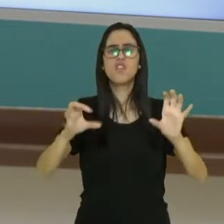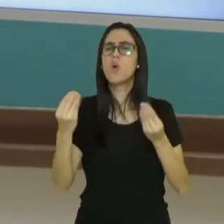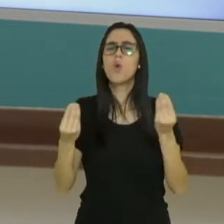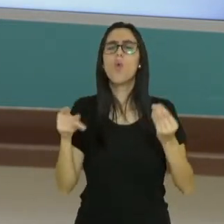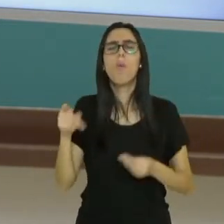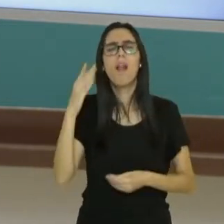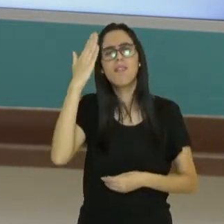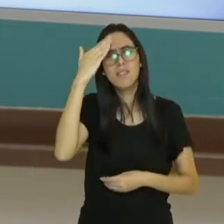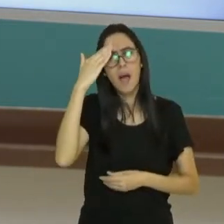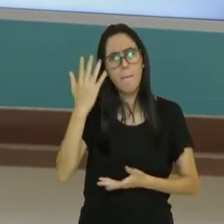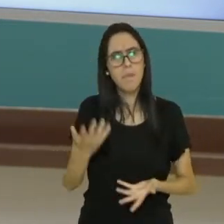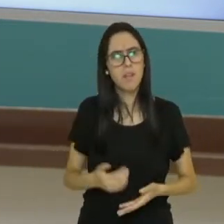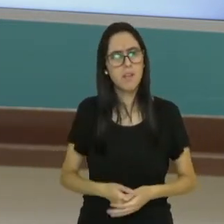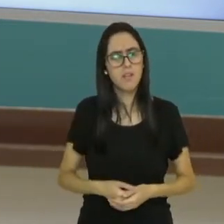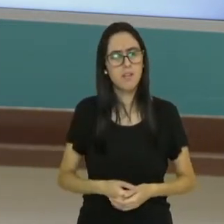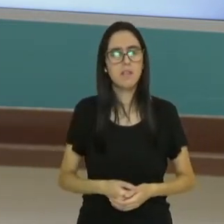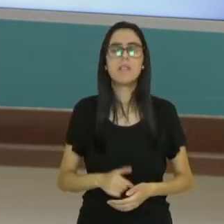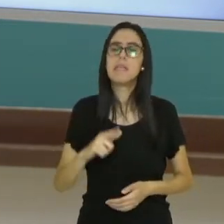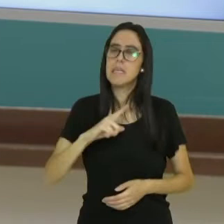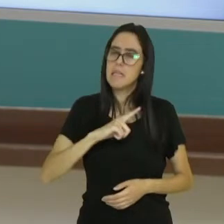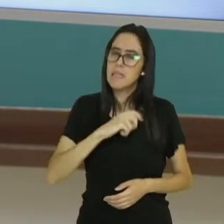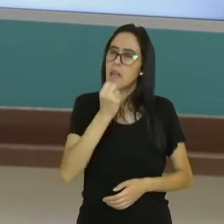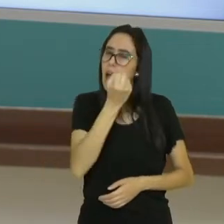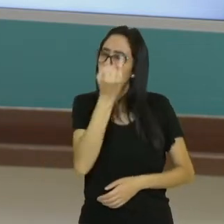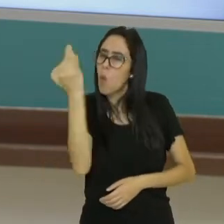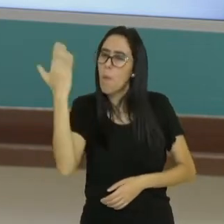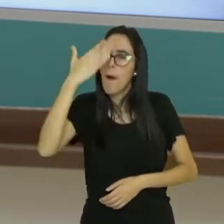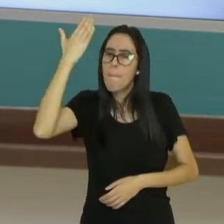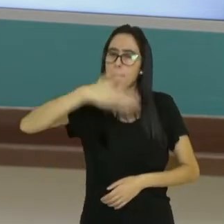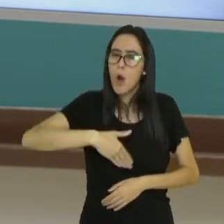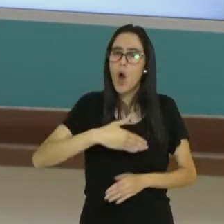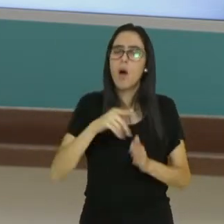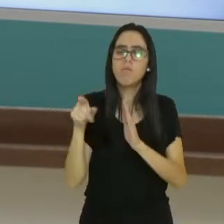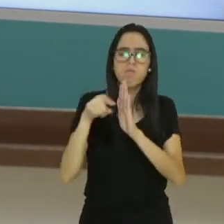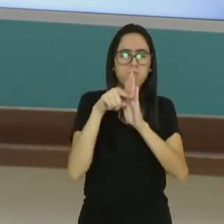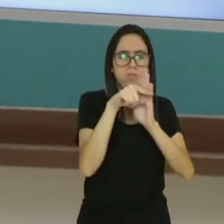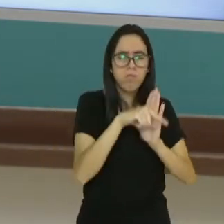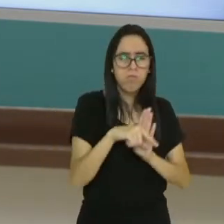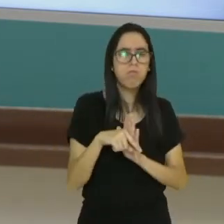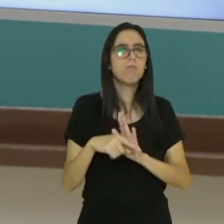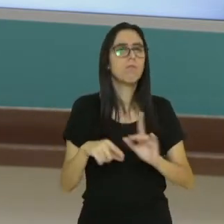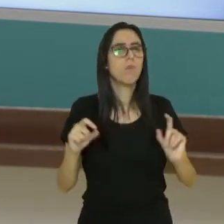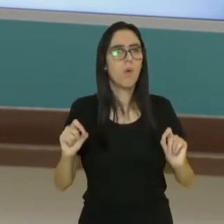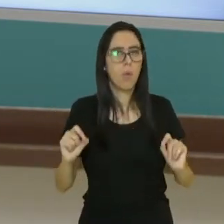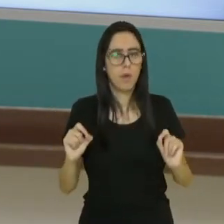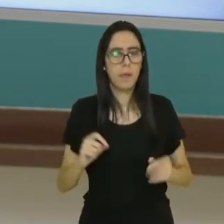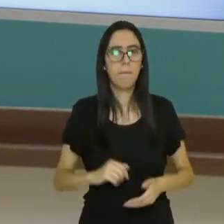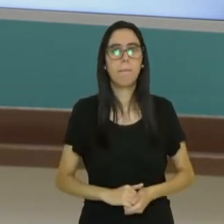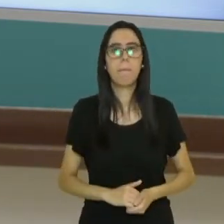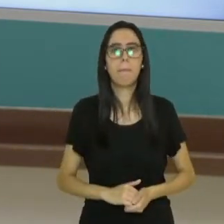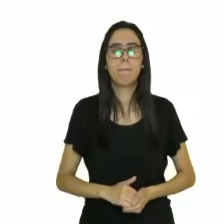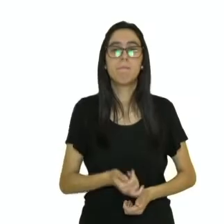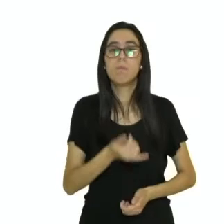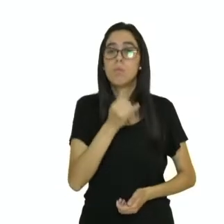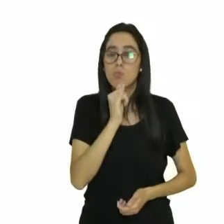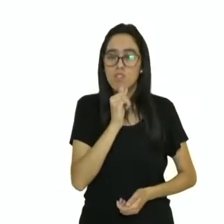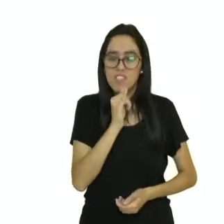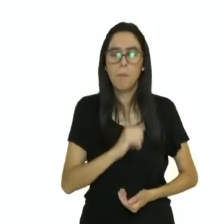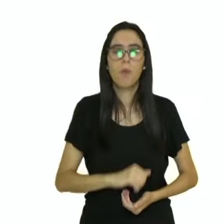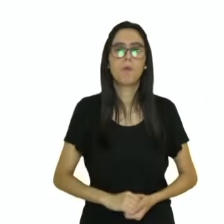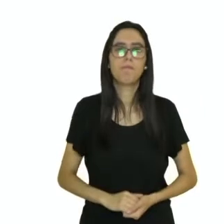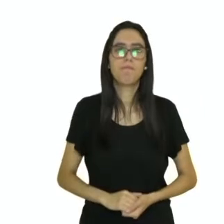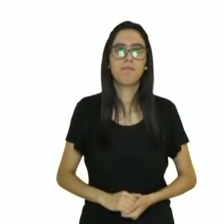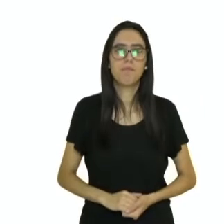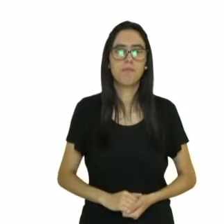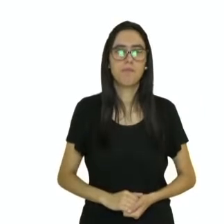algumas evidências, algumas características que ele observou nos seus estudos, né? Como, por exemplo, ali, a